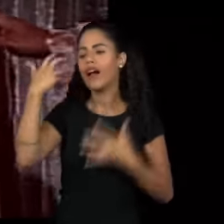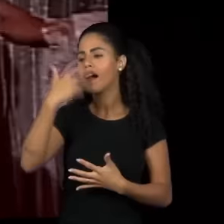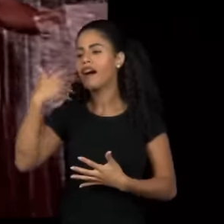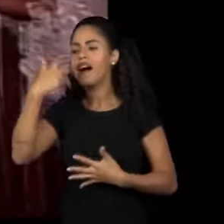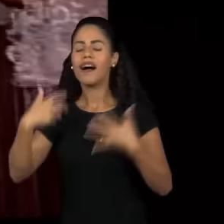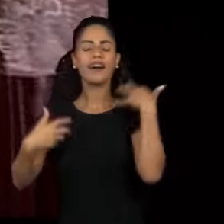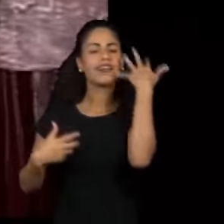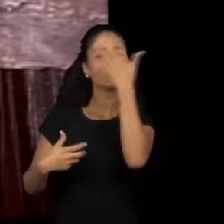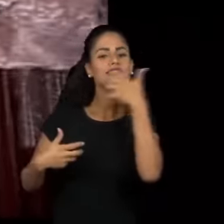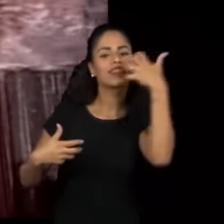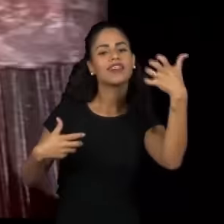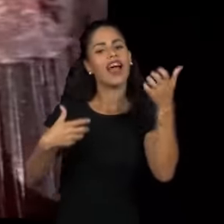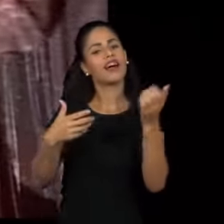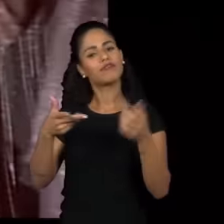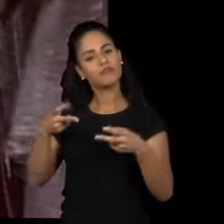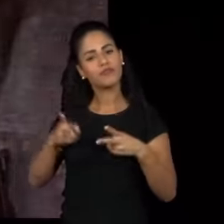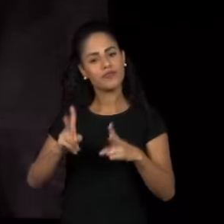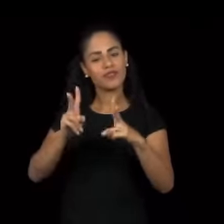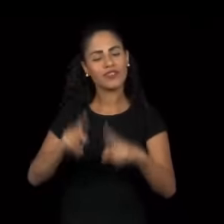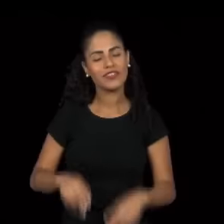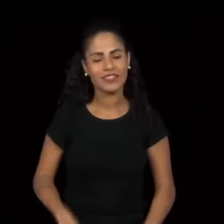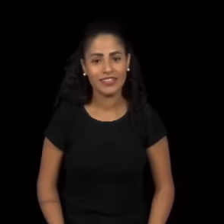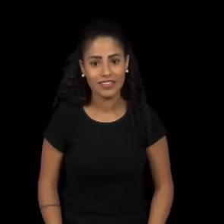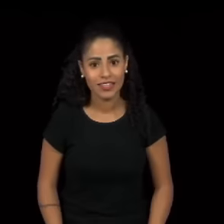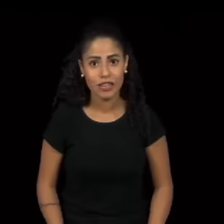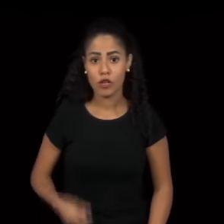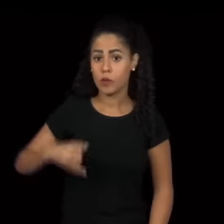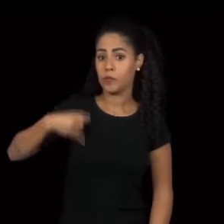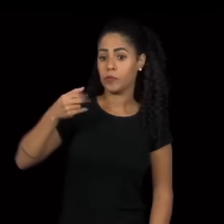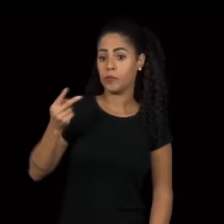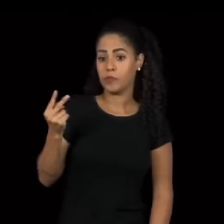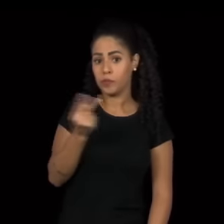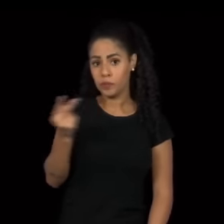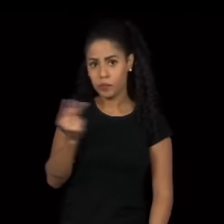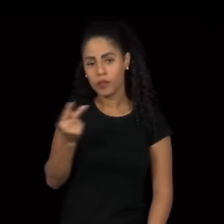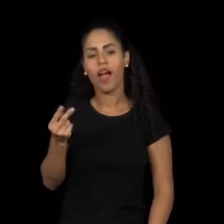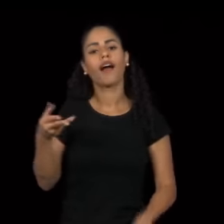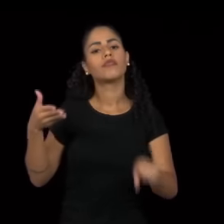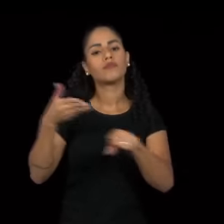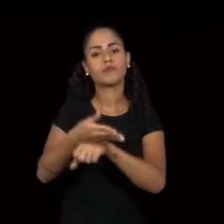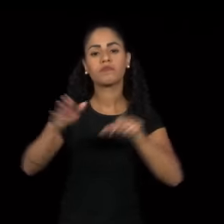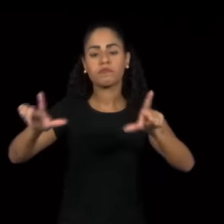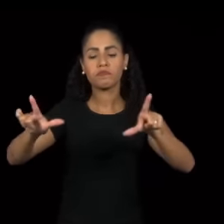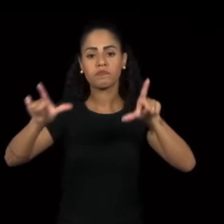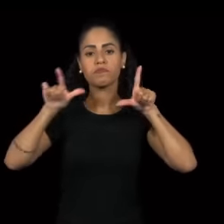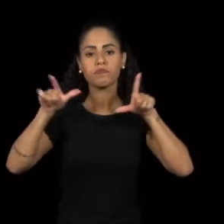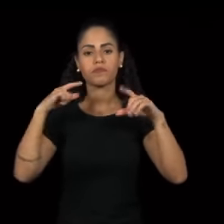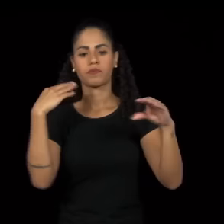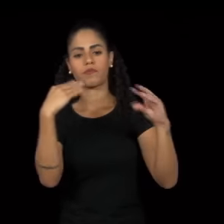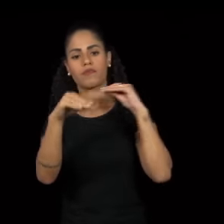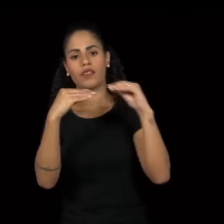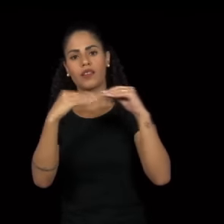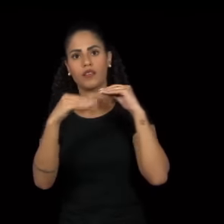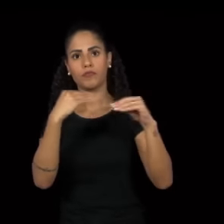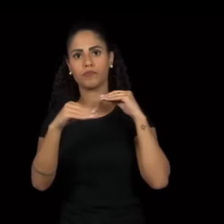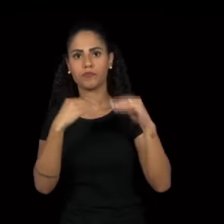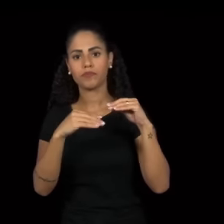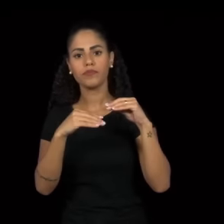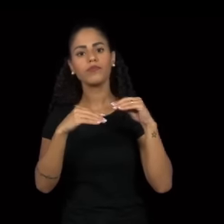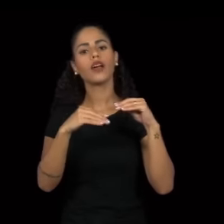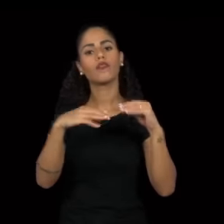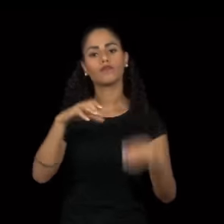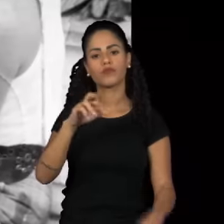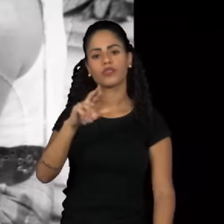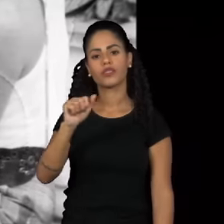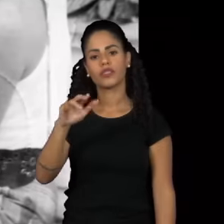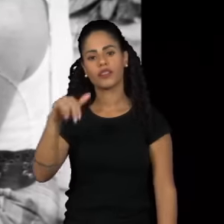espetáculos de revista. Aos 22 anos, estreou na TV, atuando em novelas como A Moreninha e